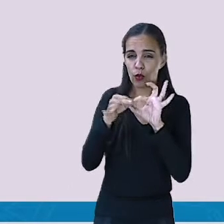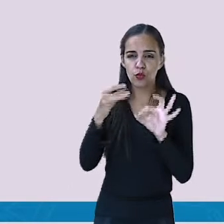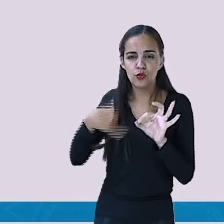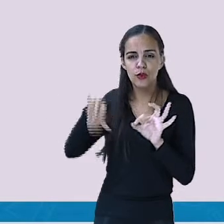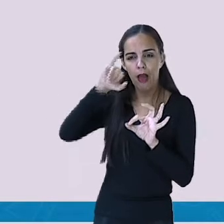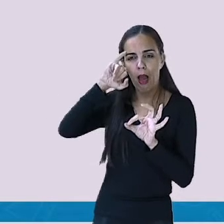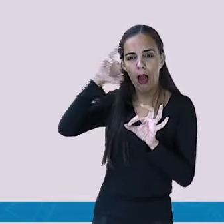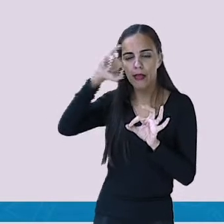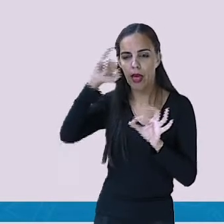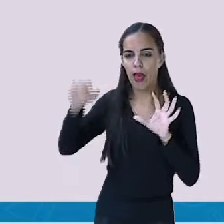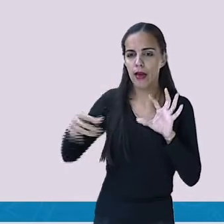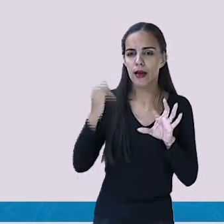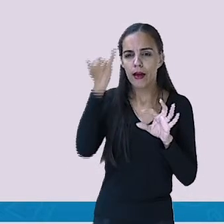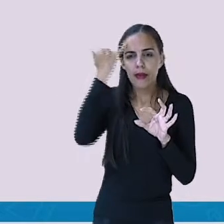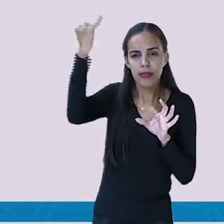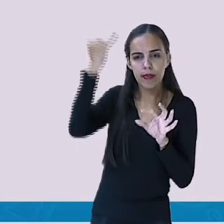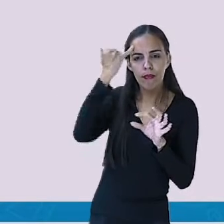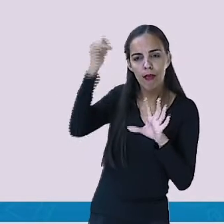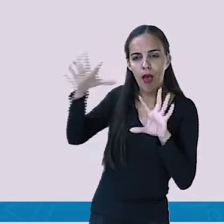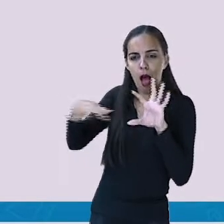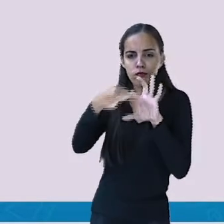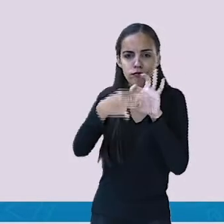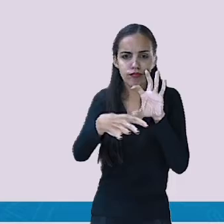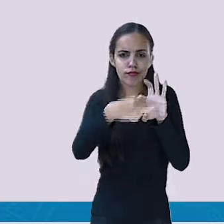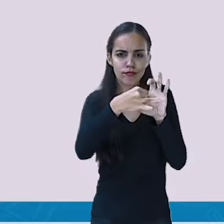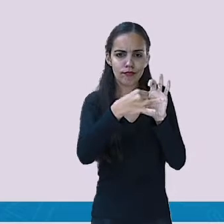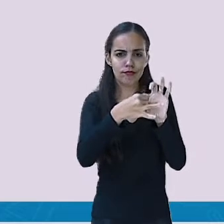de ideias,